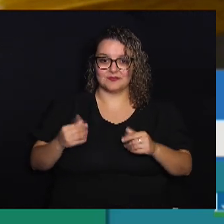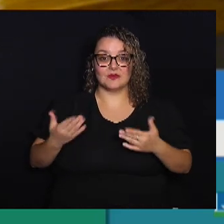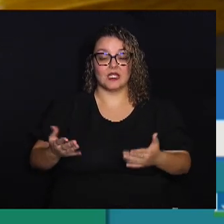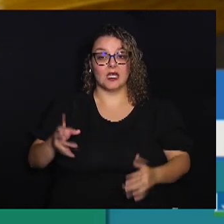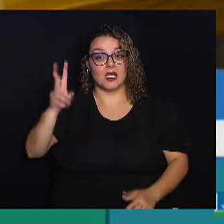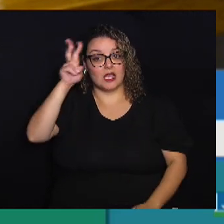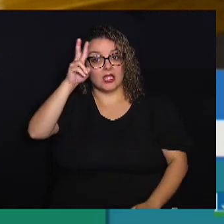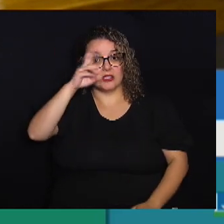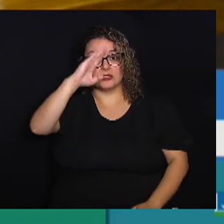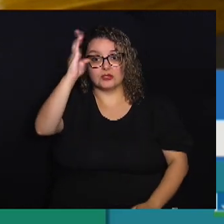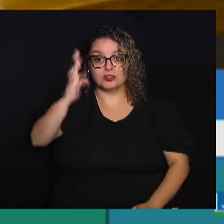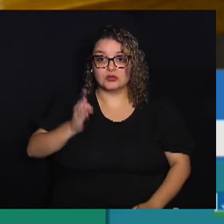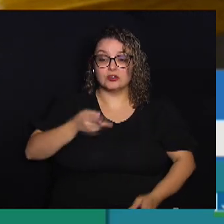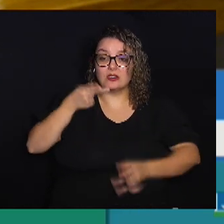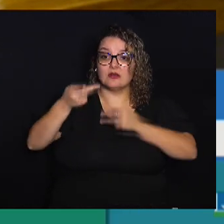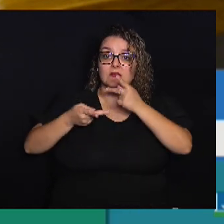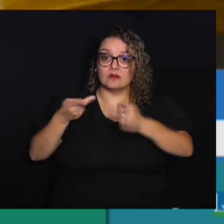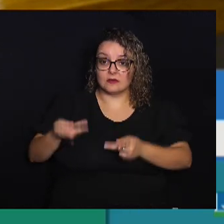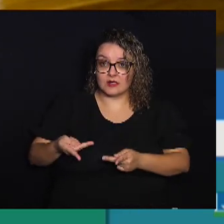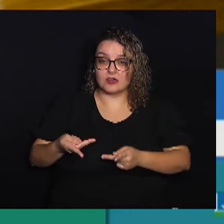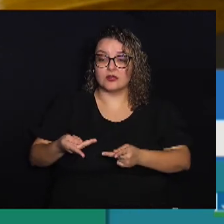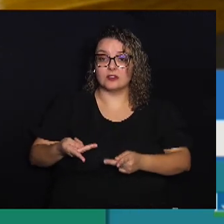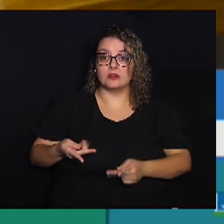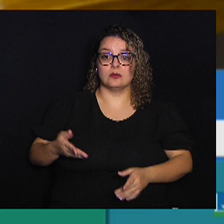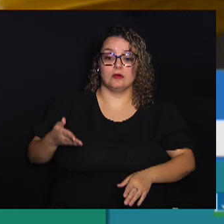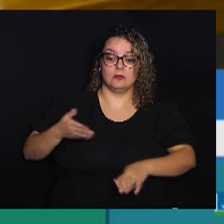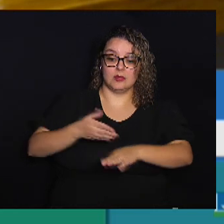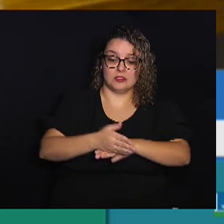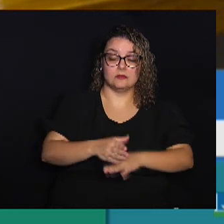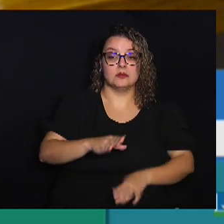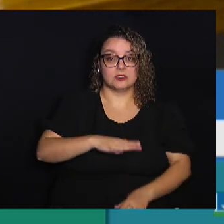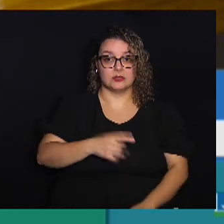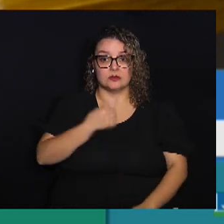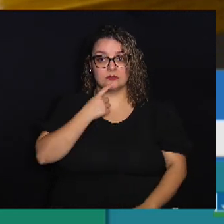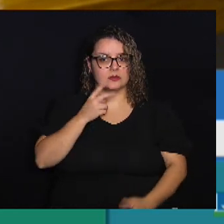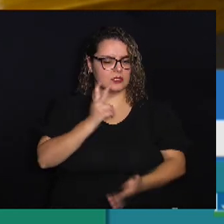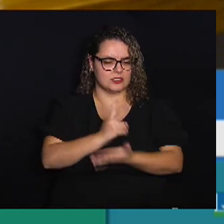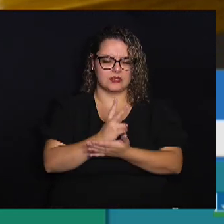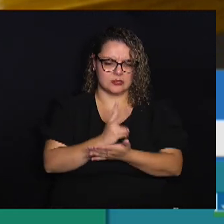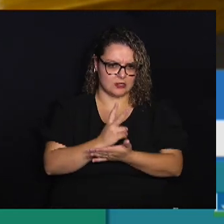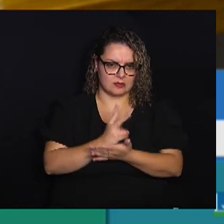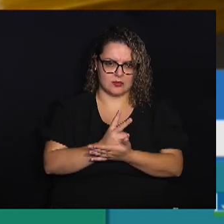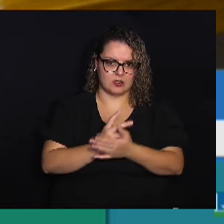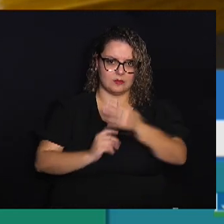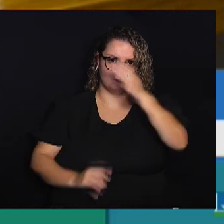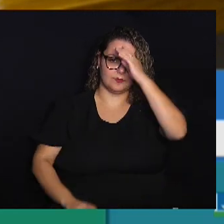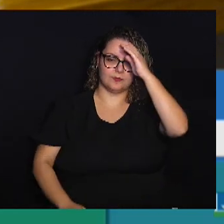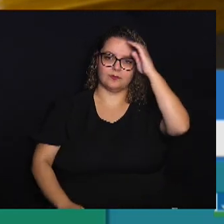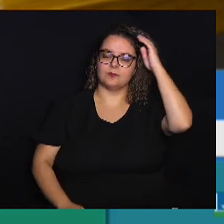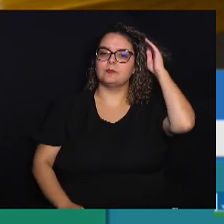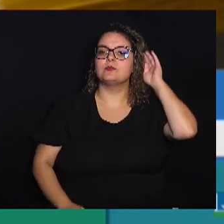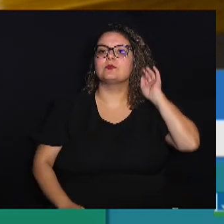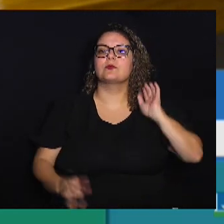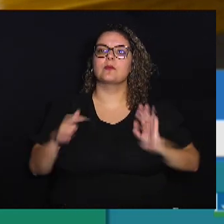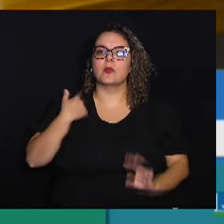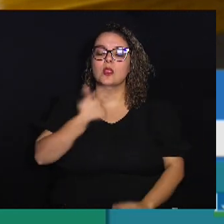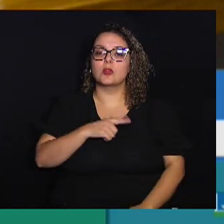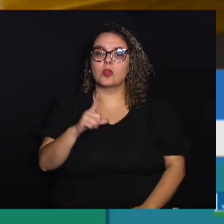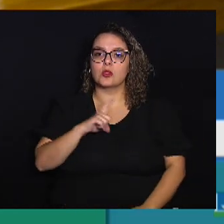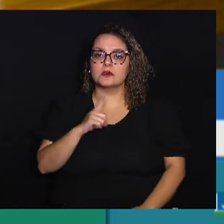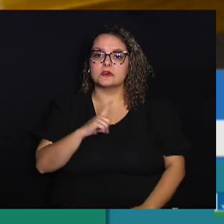história do Brasil conta com a participação de Campinas desde sempre, mas nós